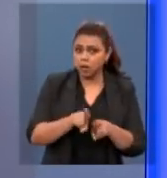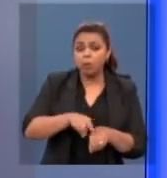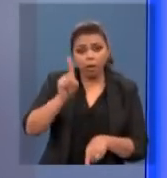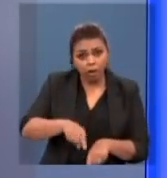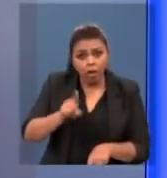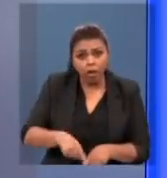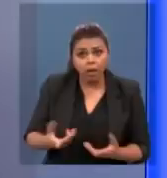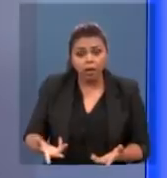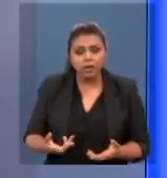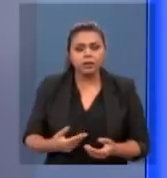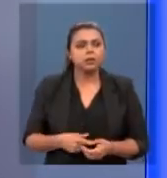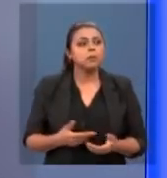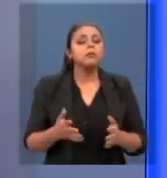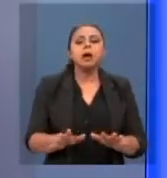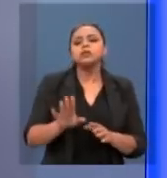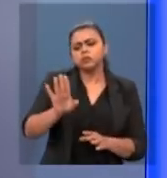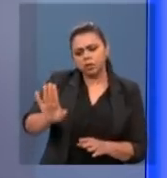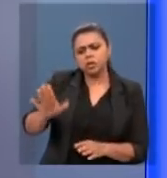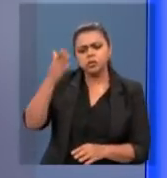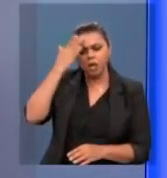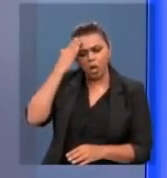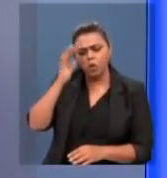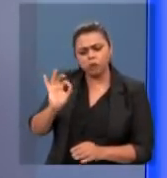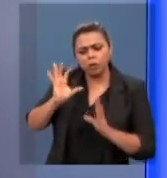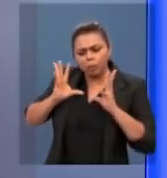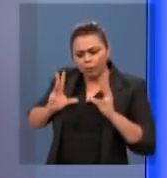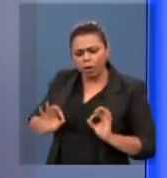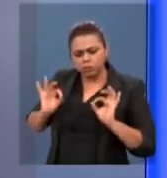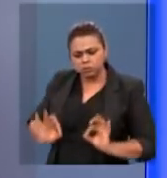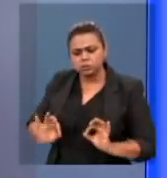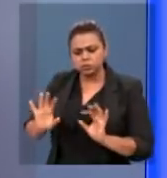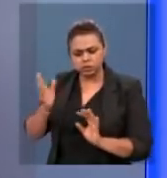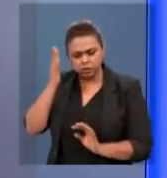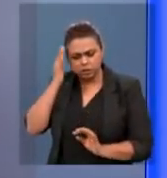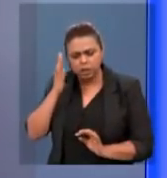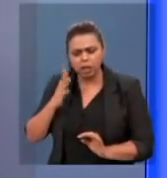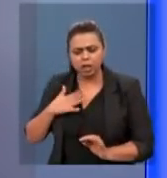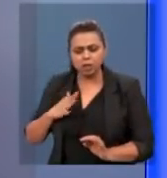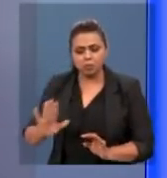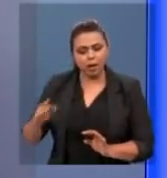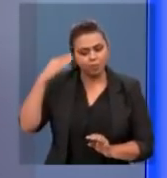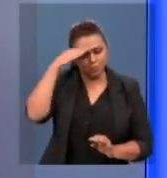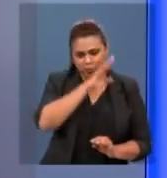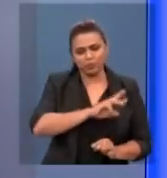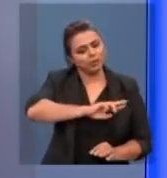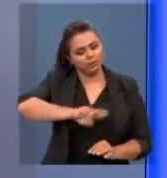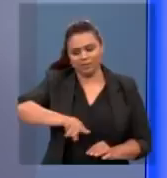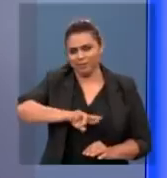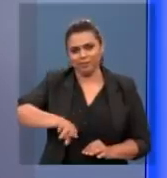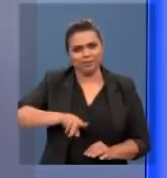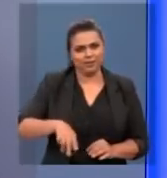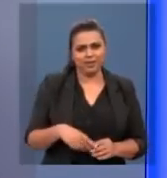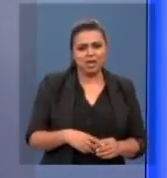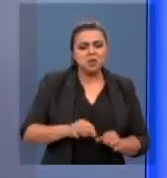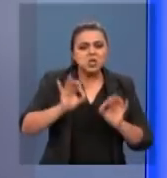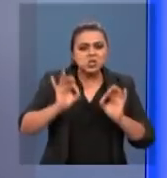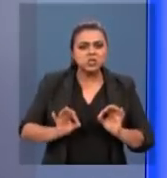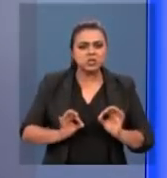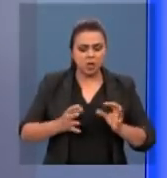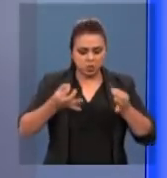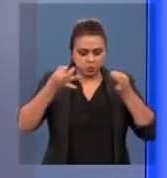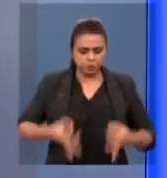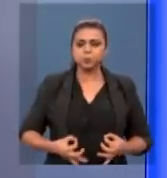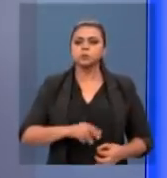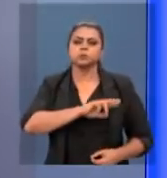fazer isso é diretamente você eu sei que é um sujeito que tem essa pegada mas o bolsonaro não é ele não é um sujeito honesto com